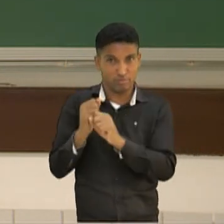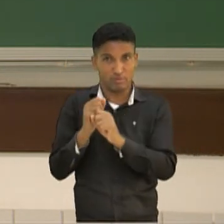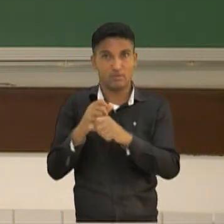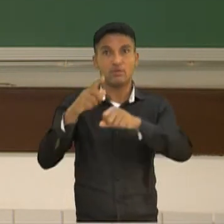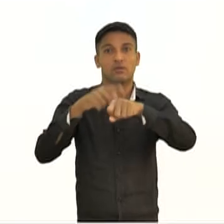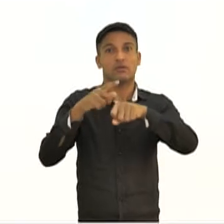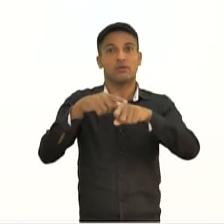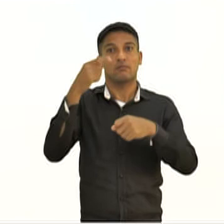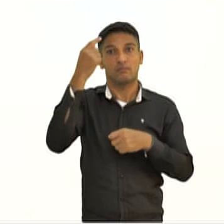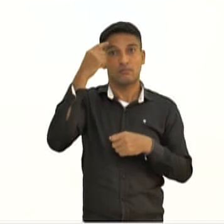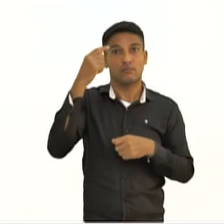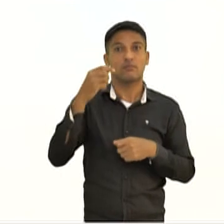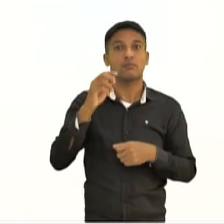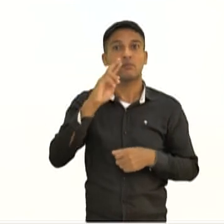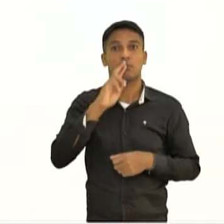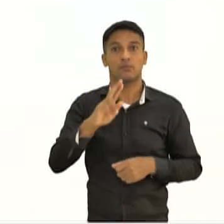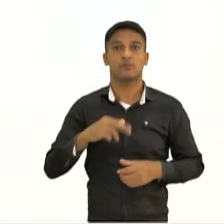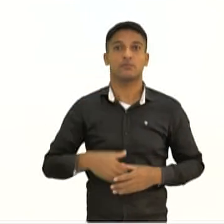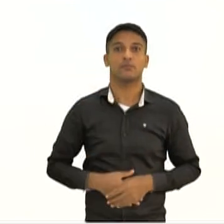vocês tentarem fazer.